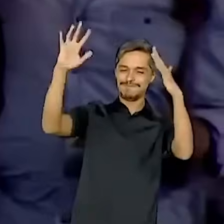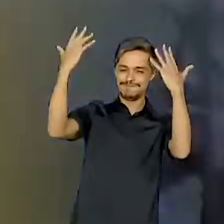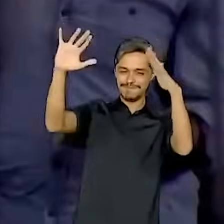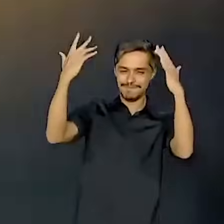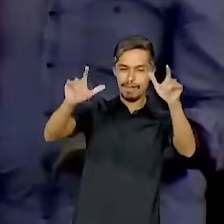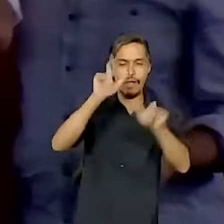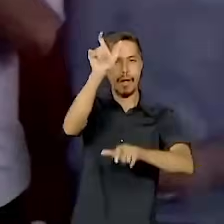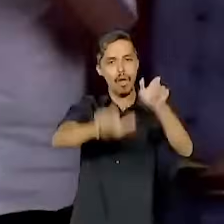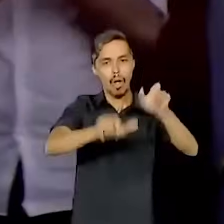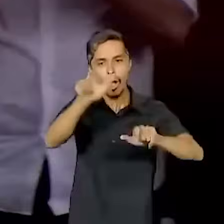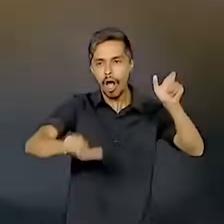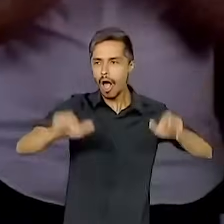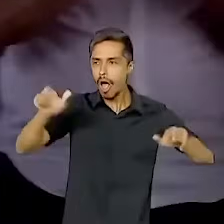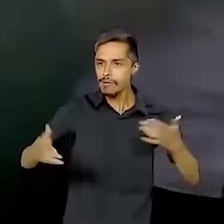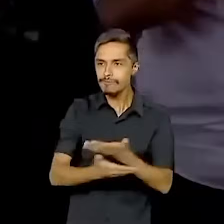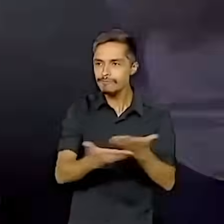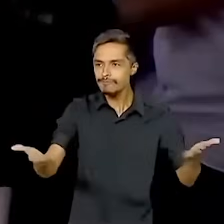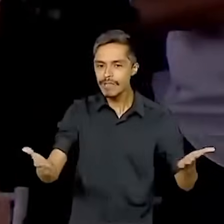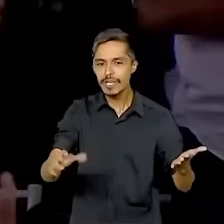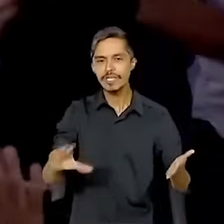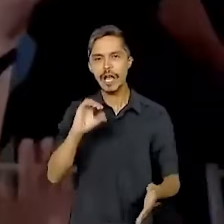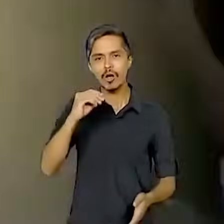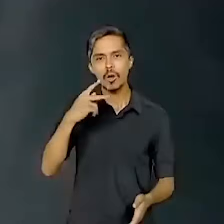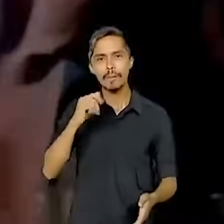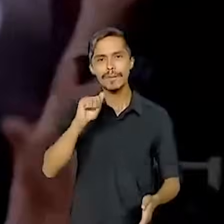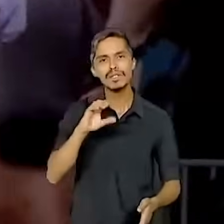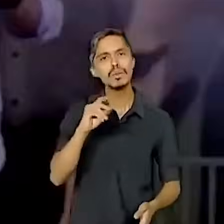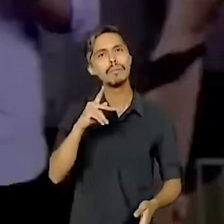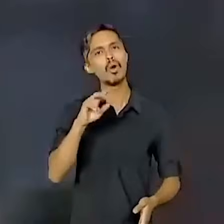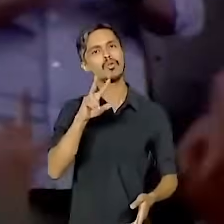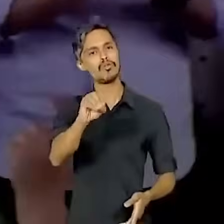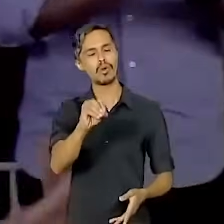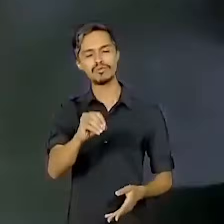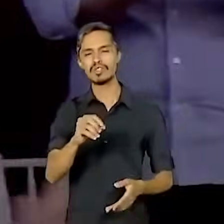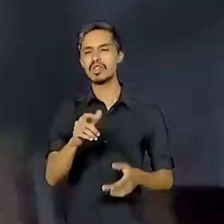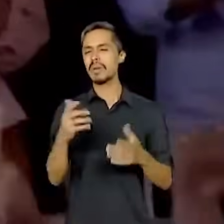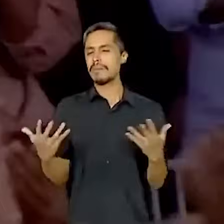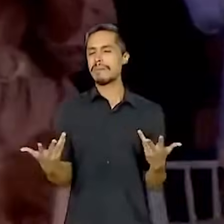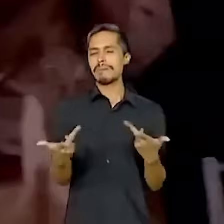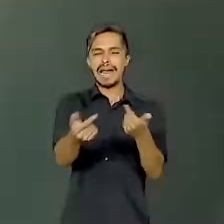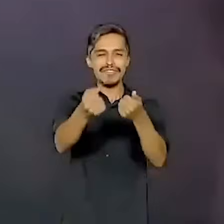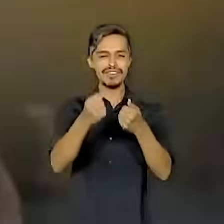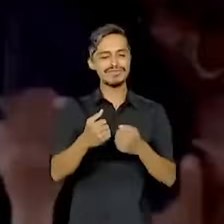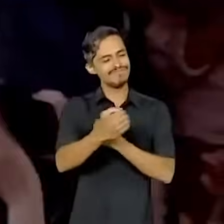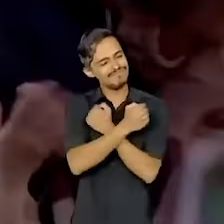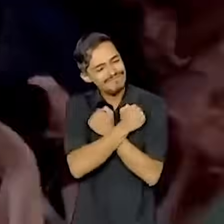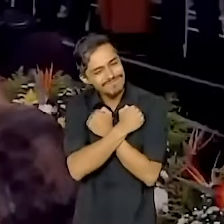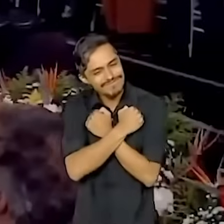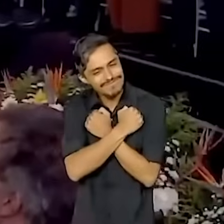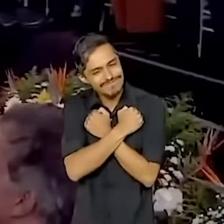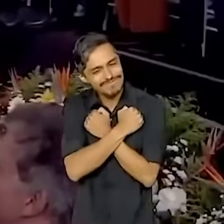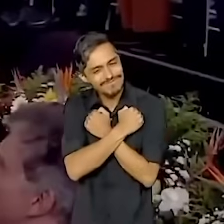ao pessoal dessa Copa do Povo maravilhosa. Abraço.